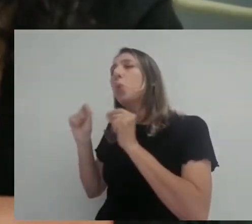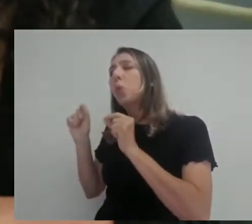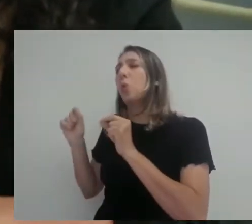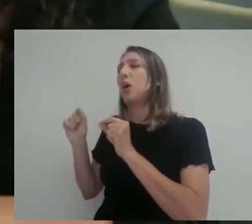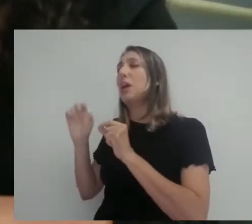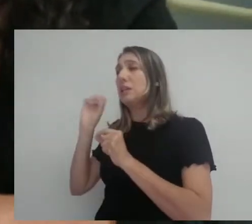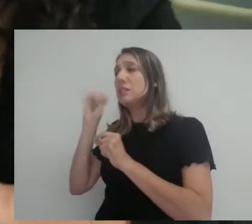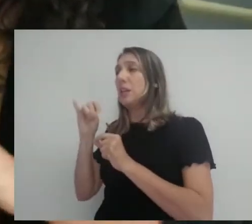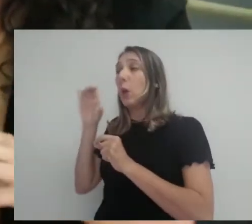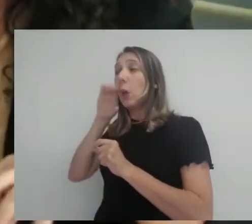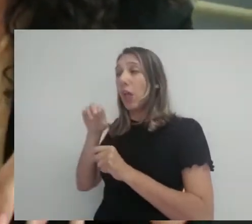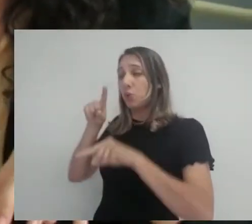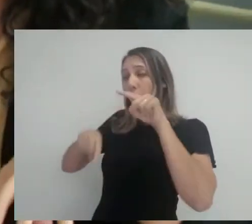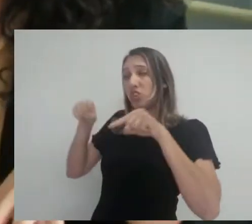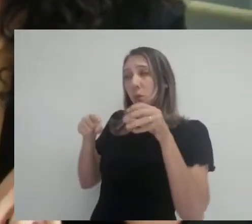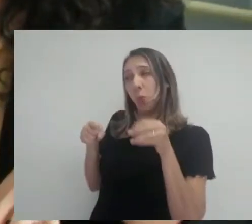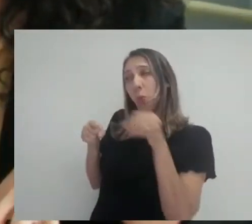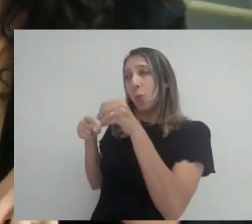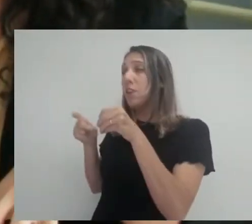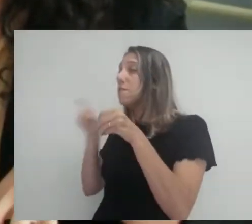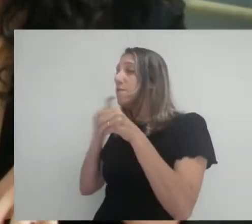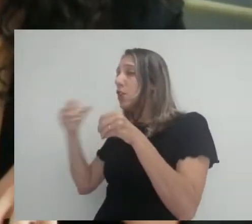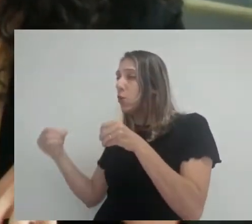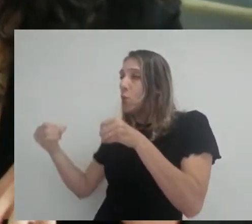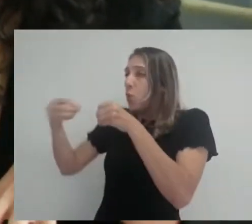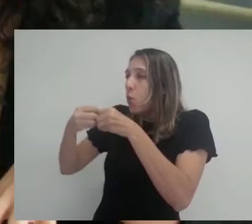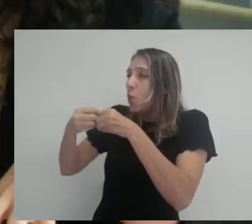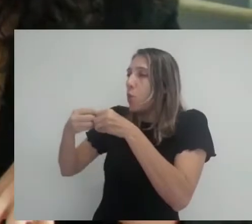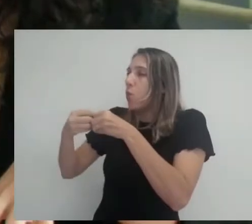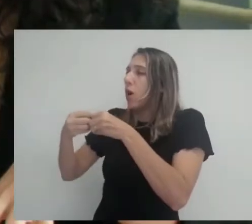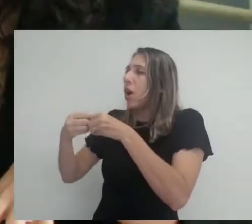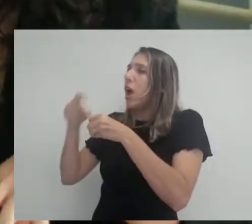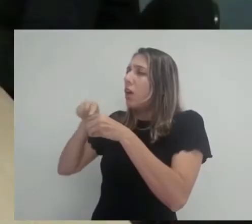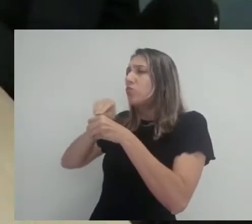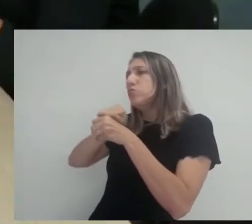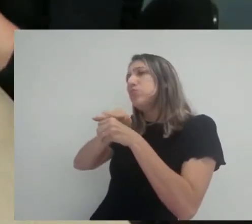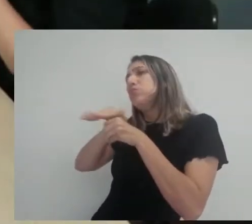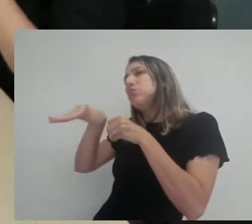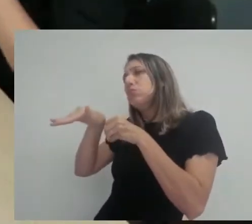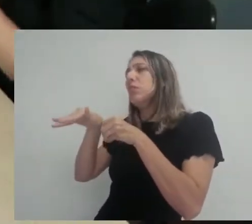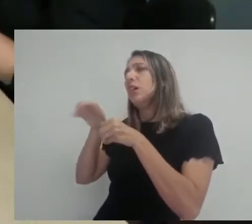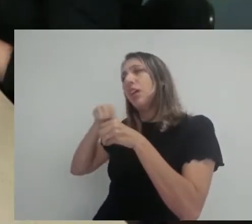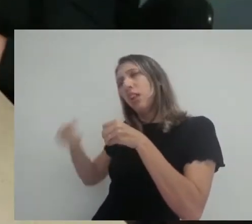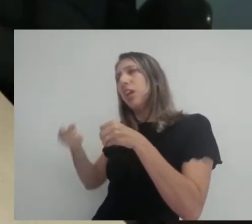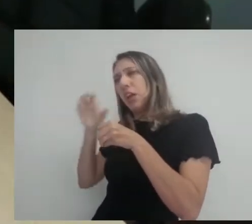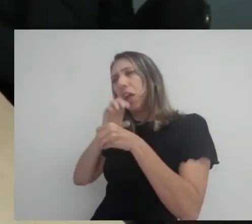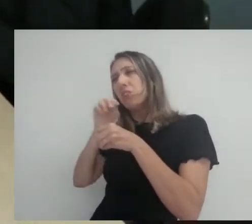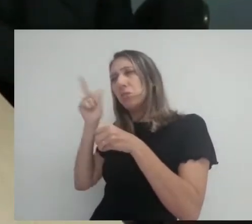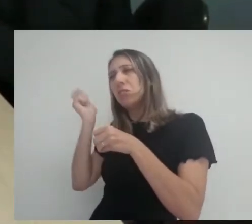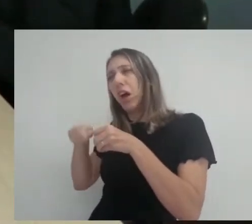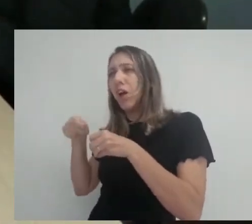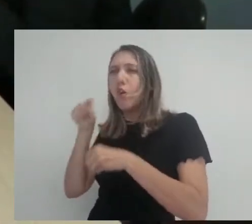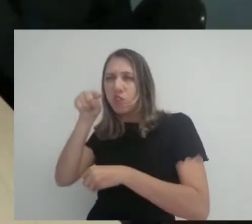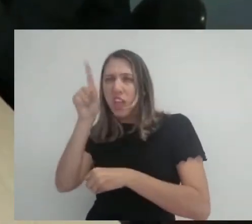quais as pessoas diziam que, ao colocar um objeto quente em contato com frio, um fluido passava do primeiro